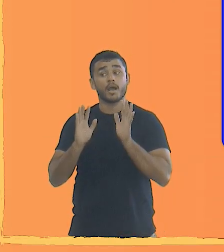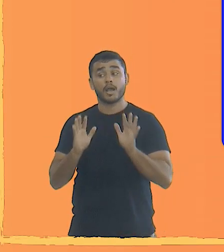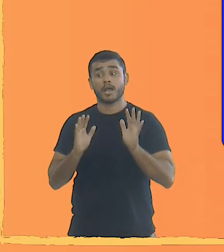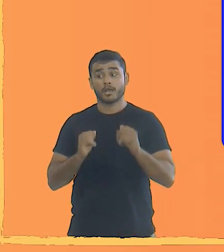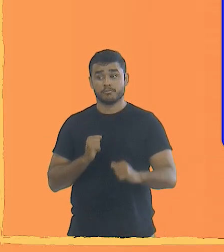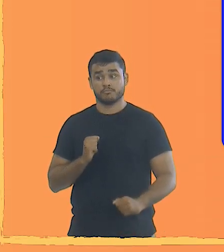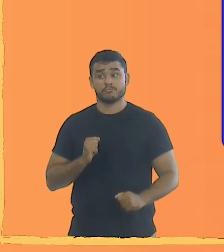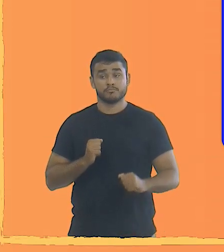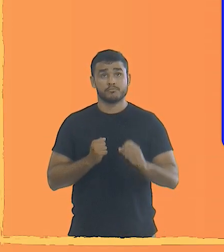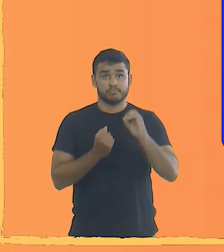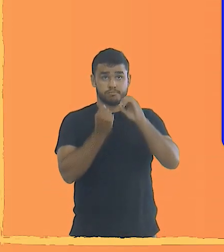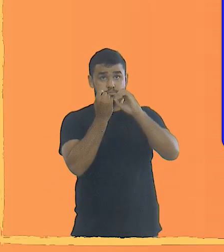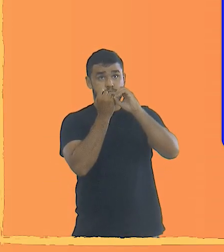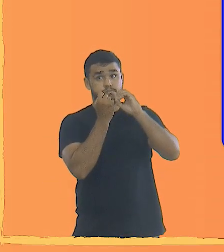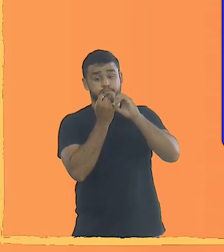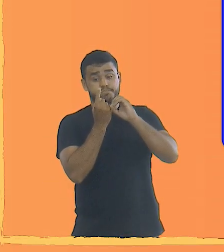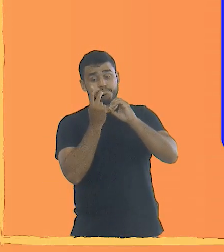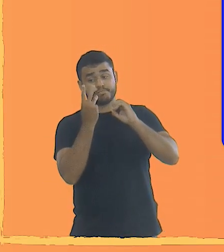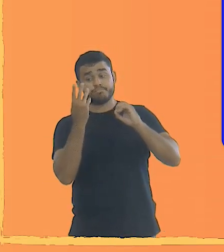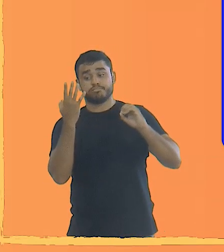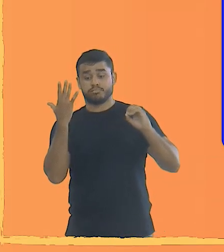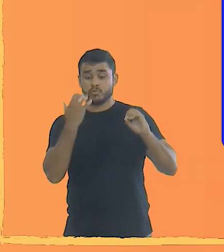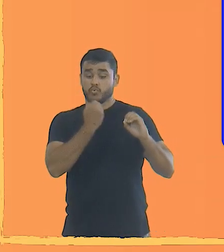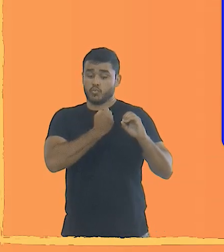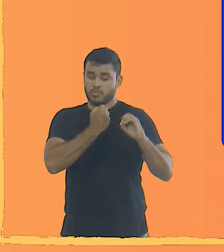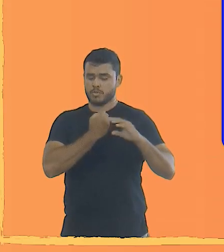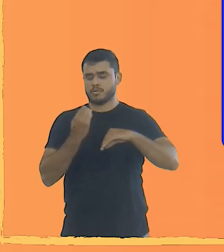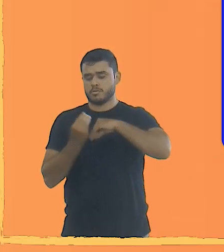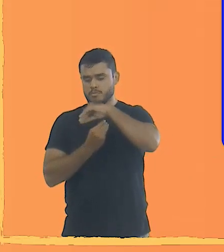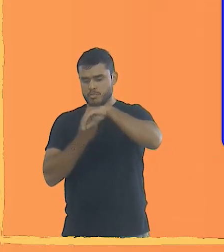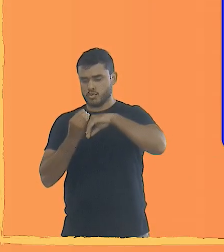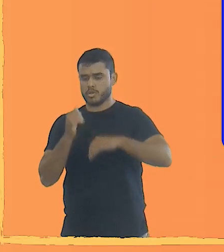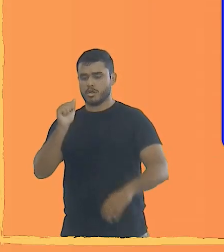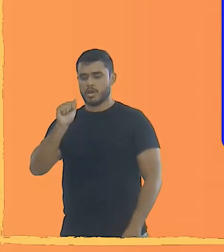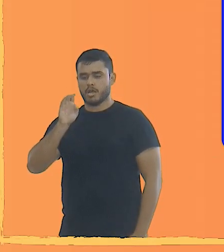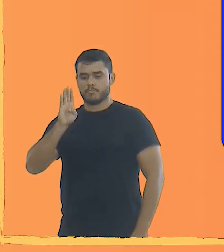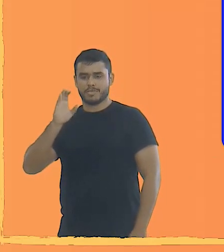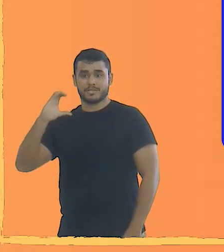cada dígito pode ser